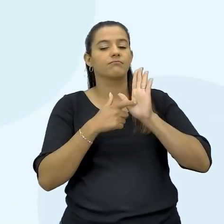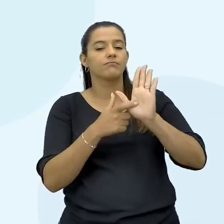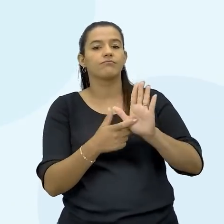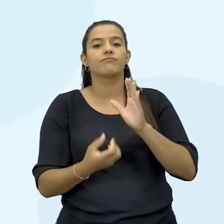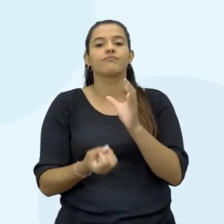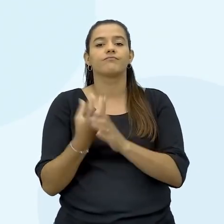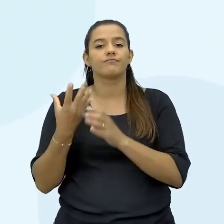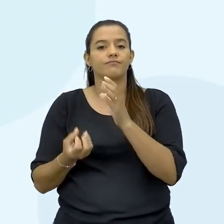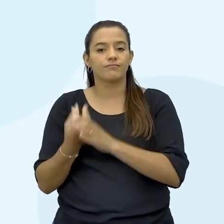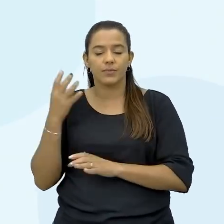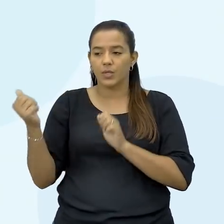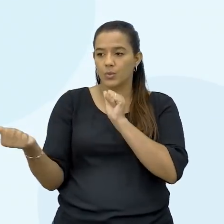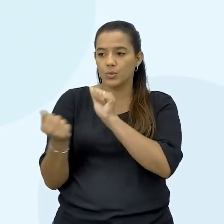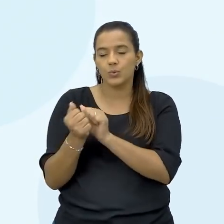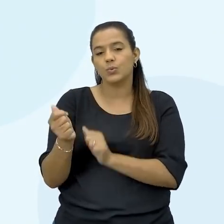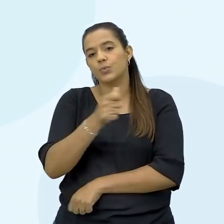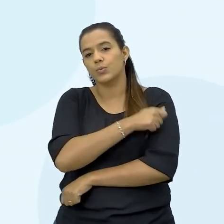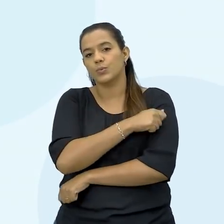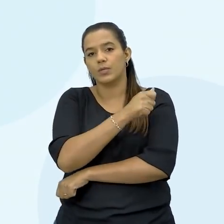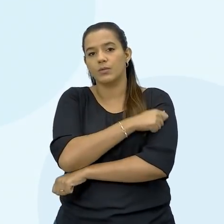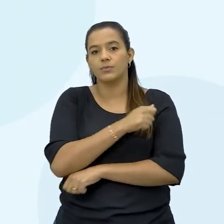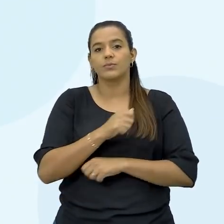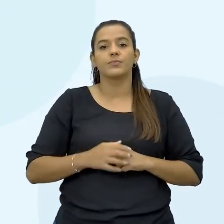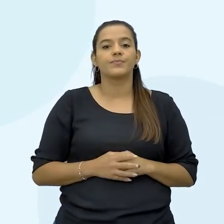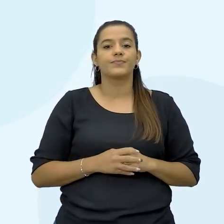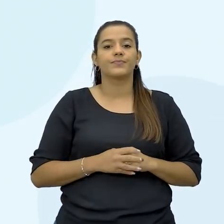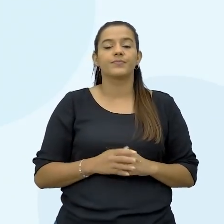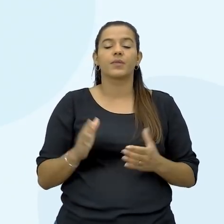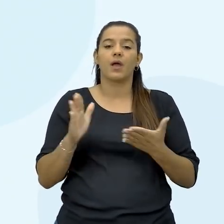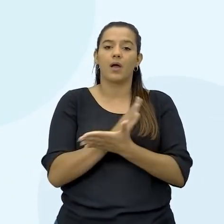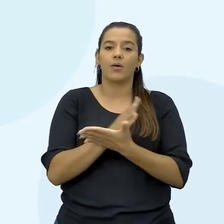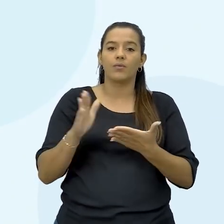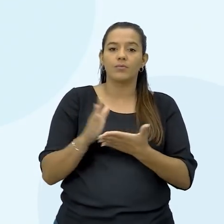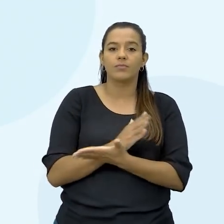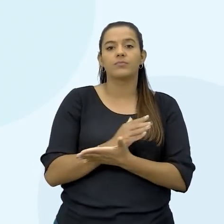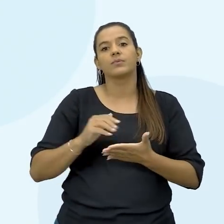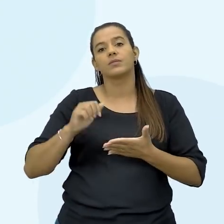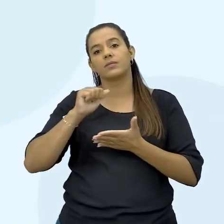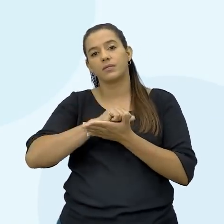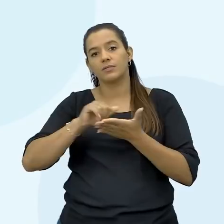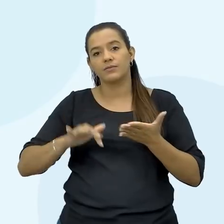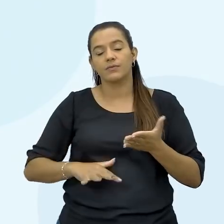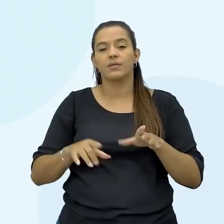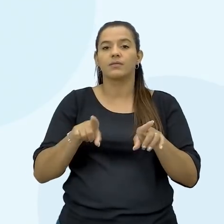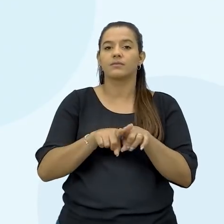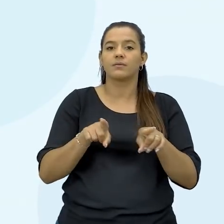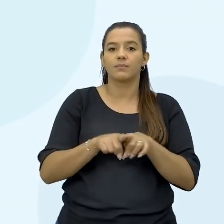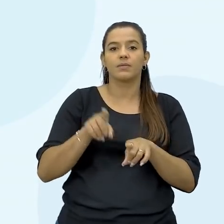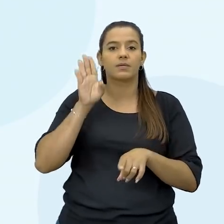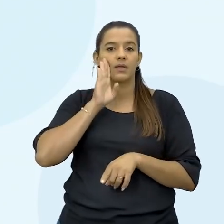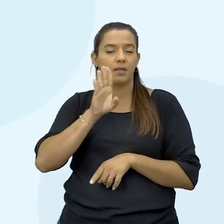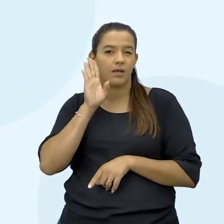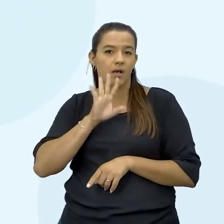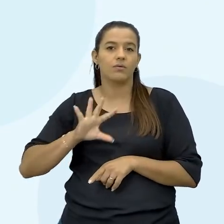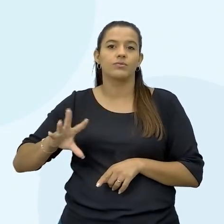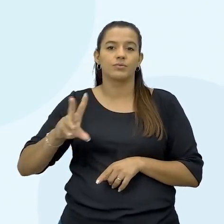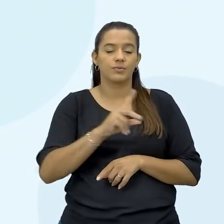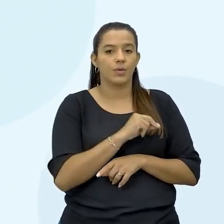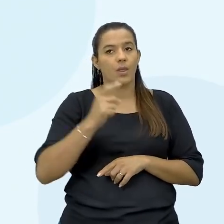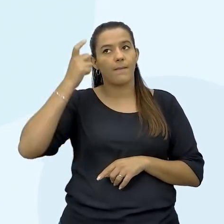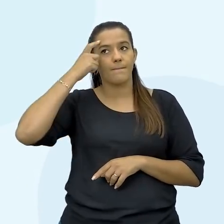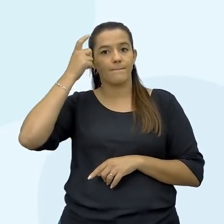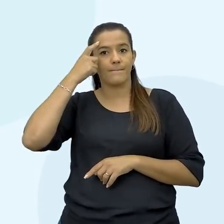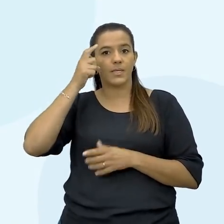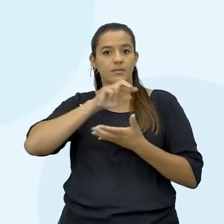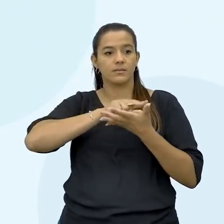produzidas e promovidas junto aos estudantes. Algumas atividades muito legais, né? Quando a gente pensa